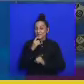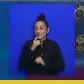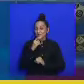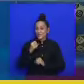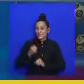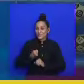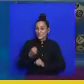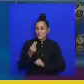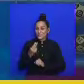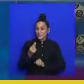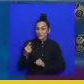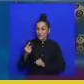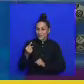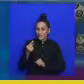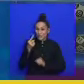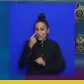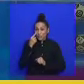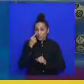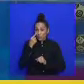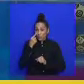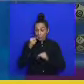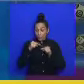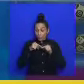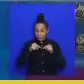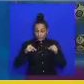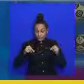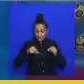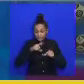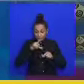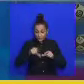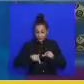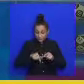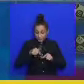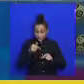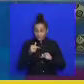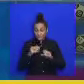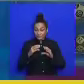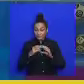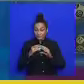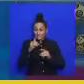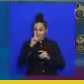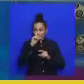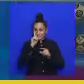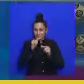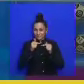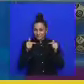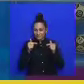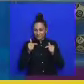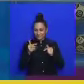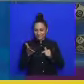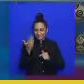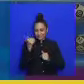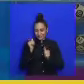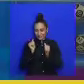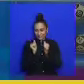21. E vamos confirmar as 7 bolas sorteadas do dia de sorte.